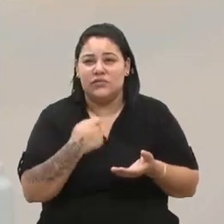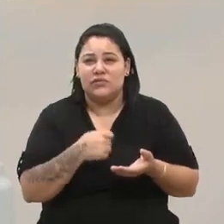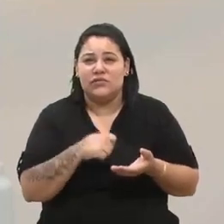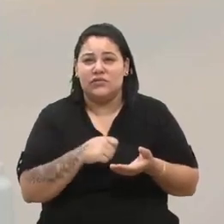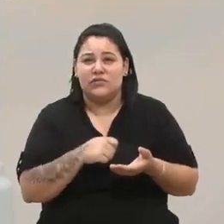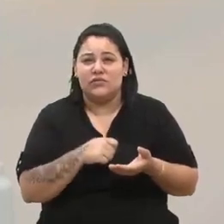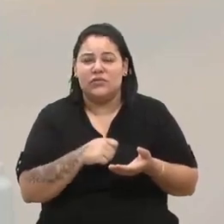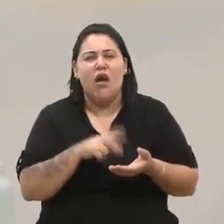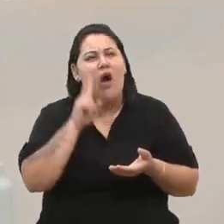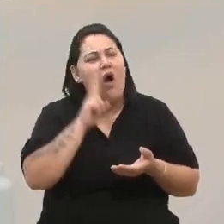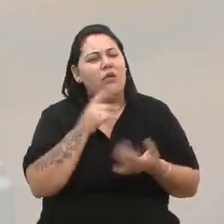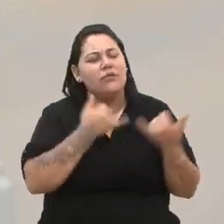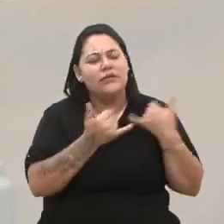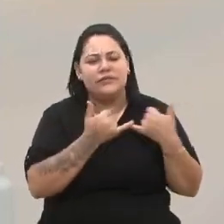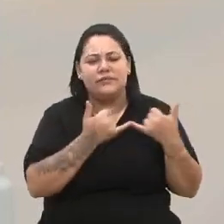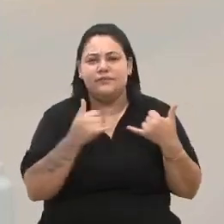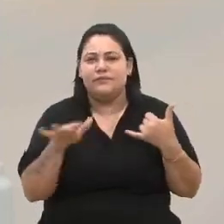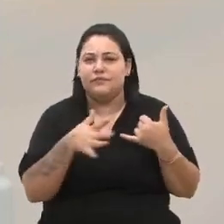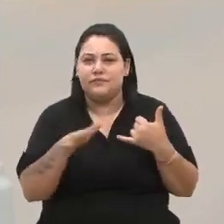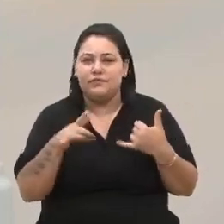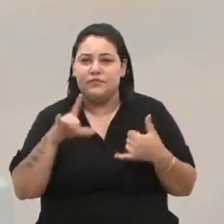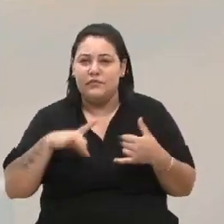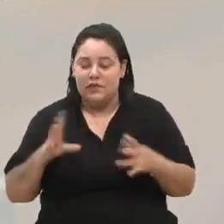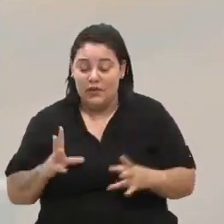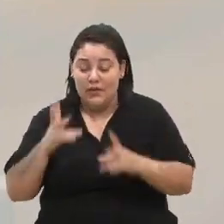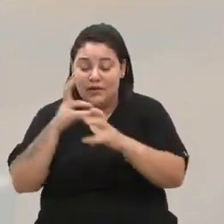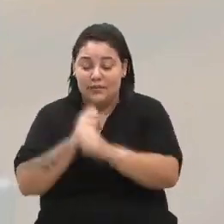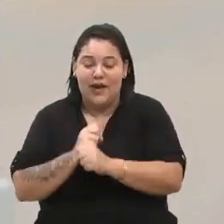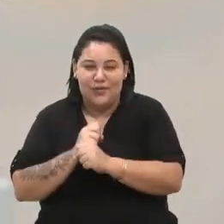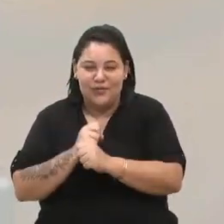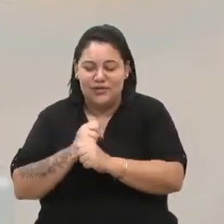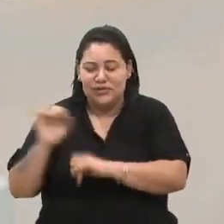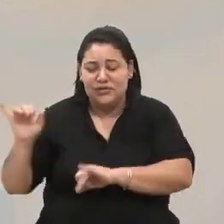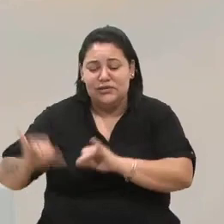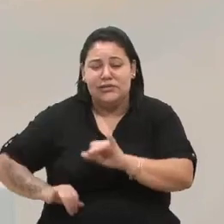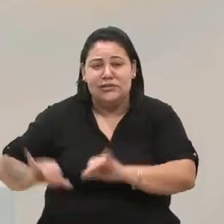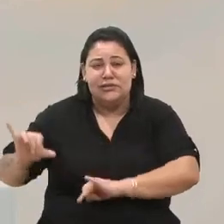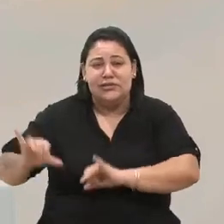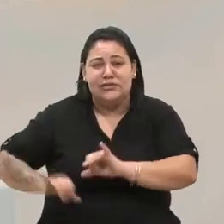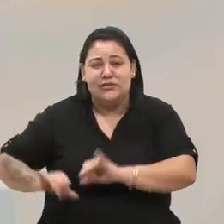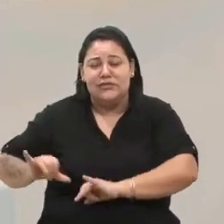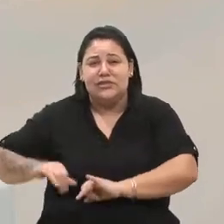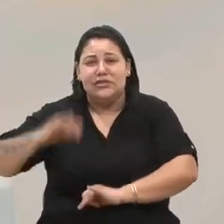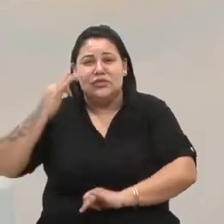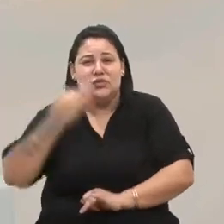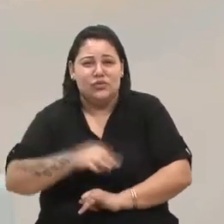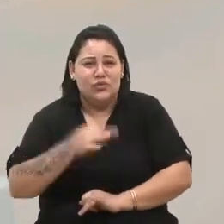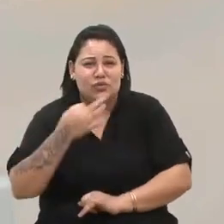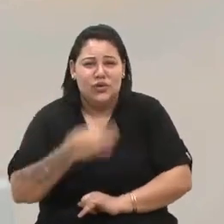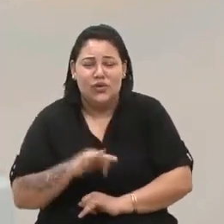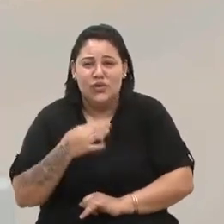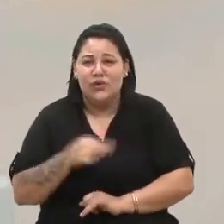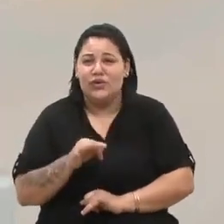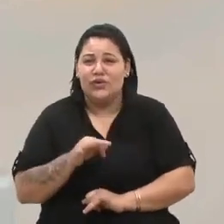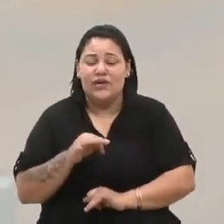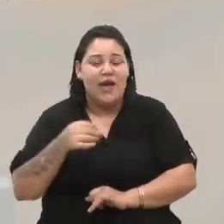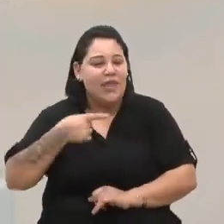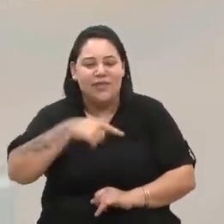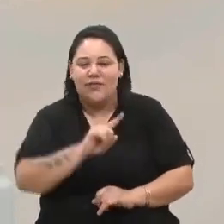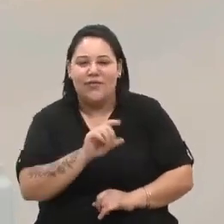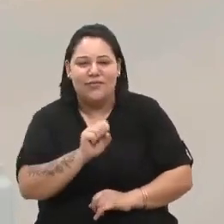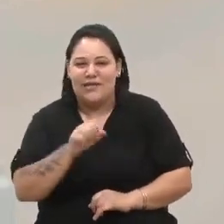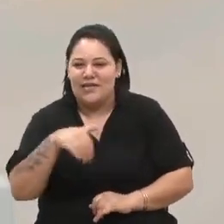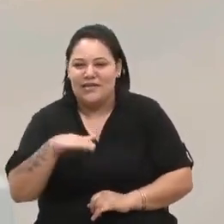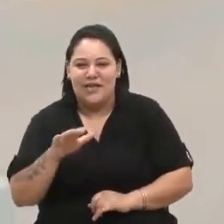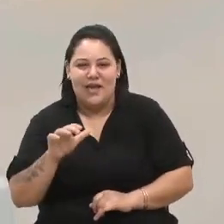por exemplo, às vezes tem um animal com maus tratos, eles não vão lá da SEMA se não tem